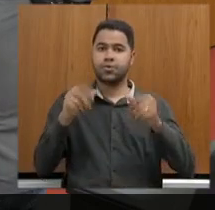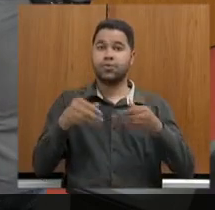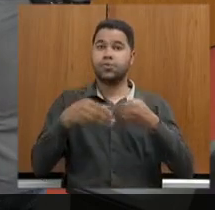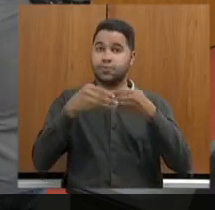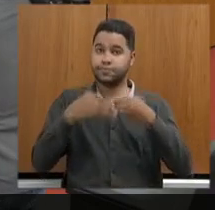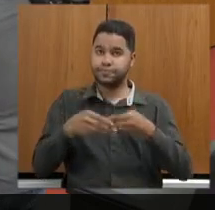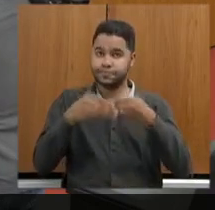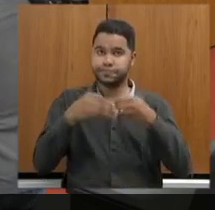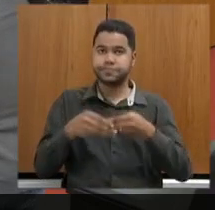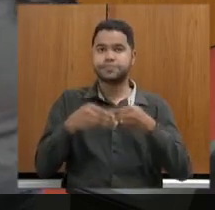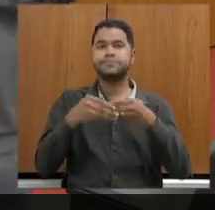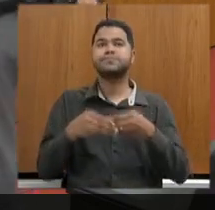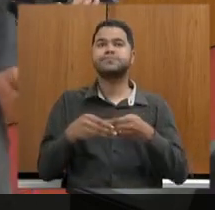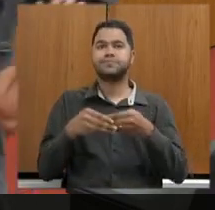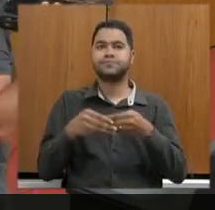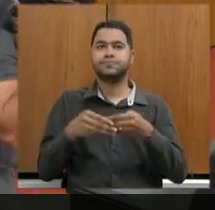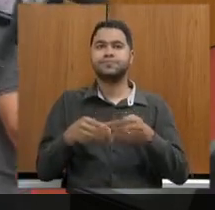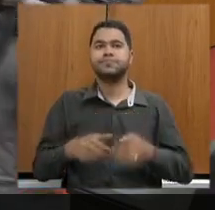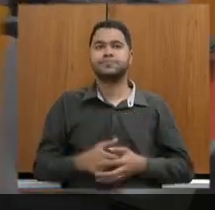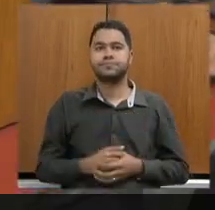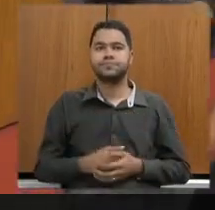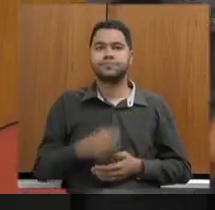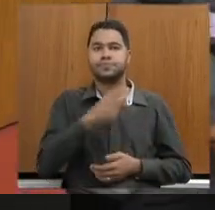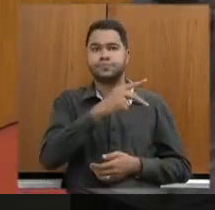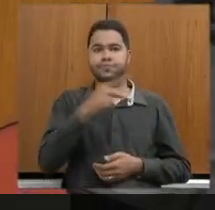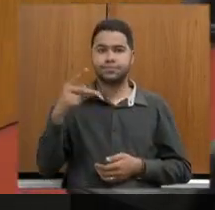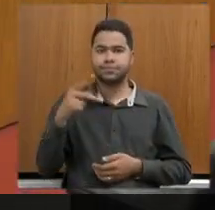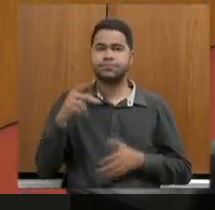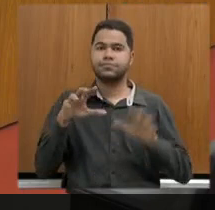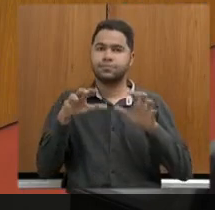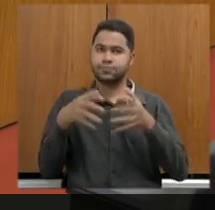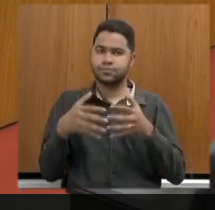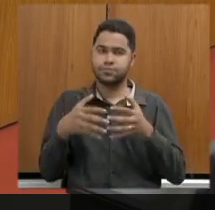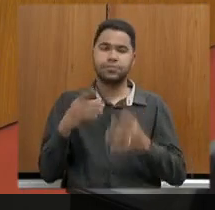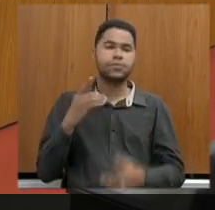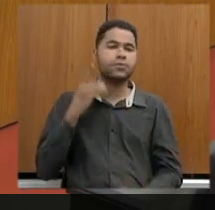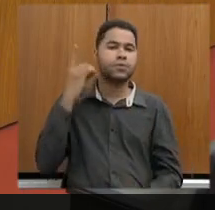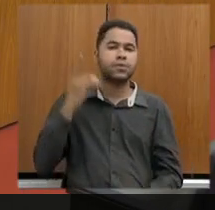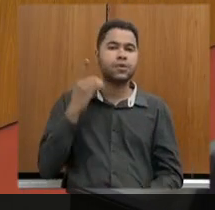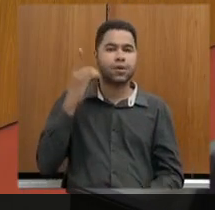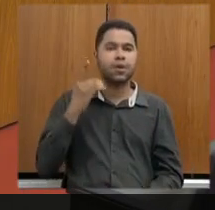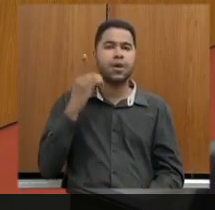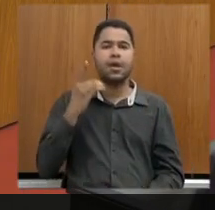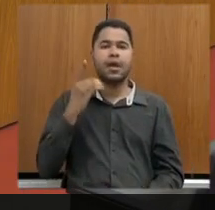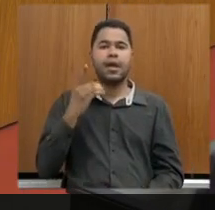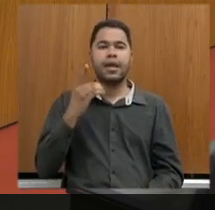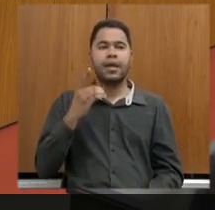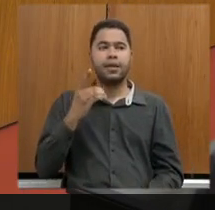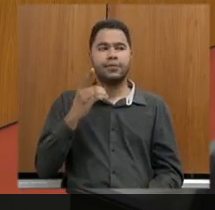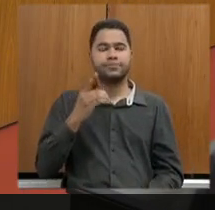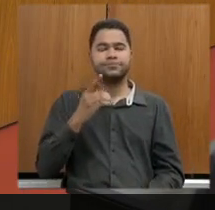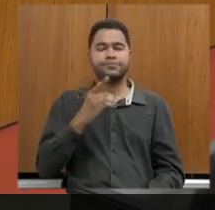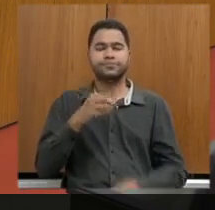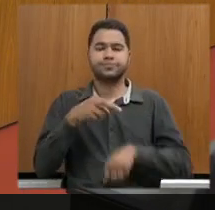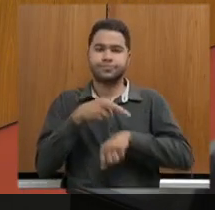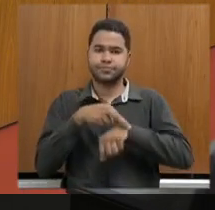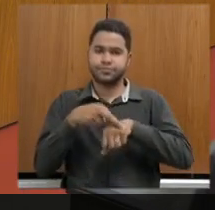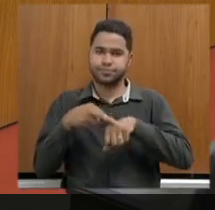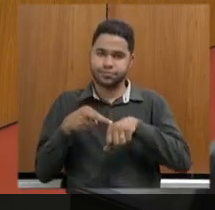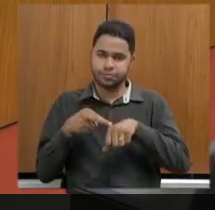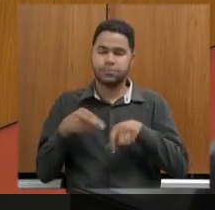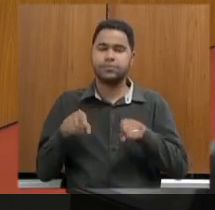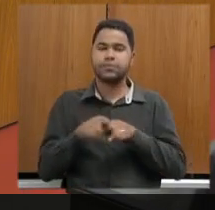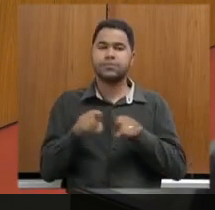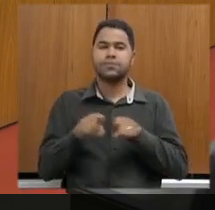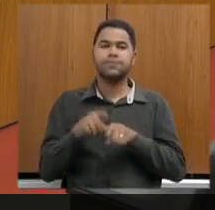cumprimentar o presidente da Comissão Deputado Sargento Rodrigues quero cumprimentar